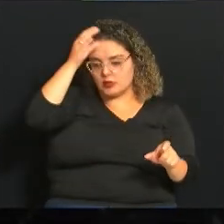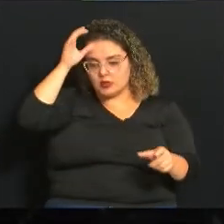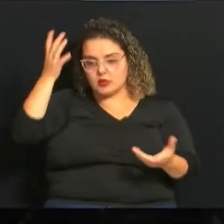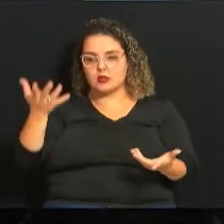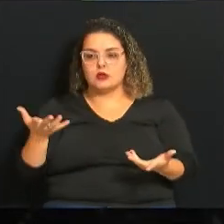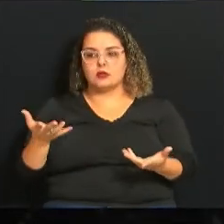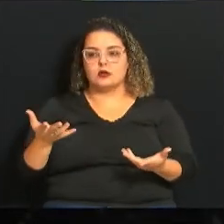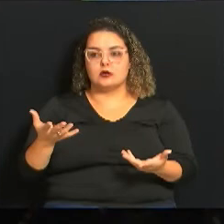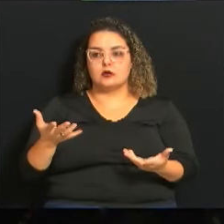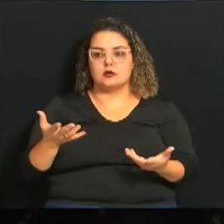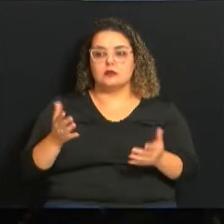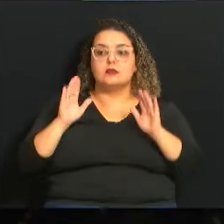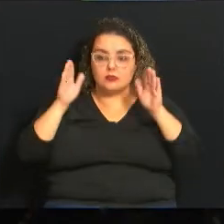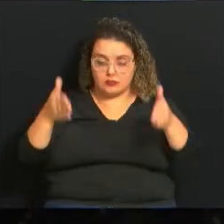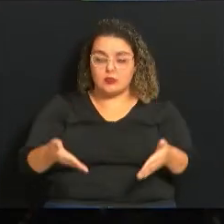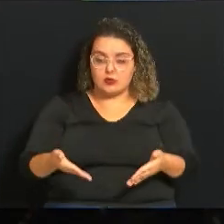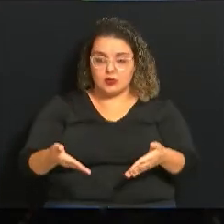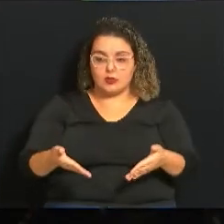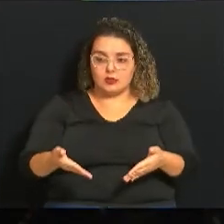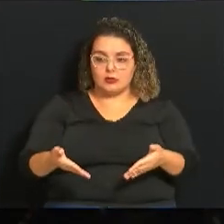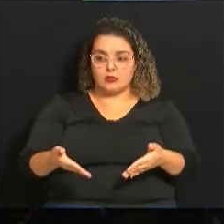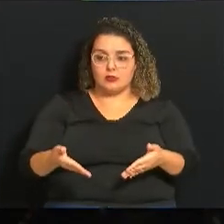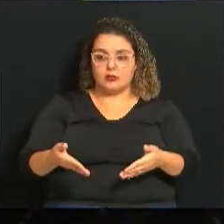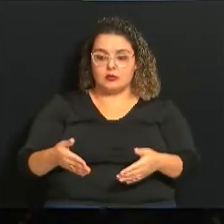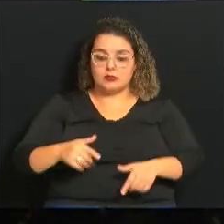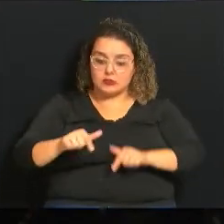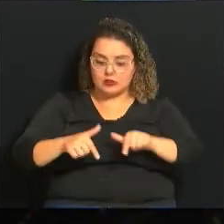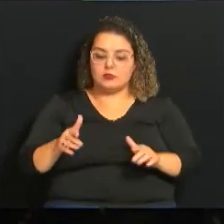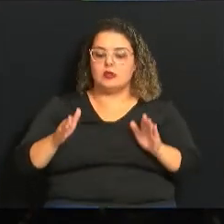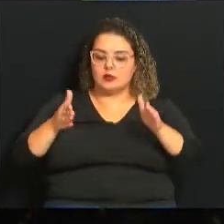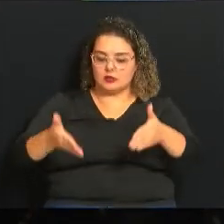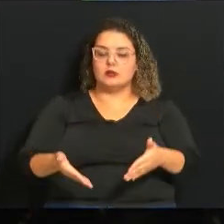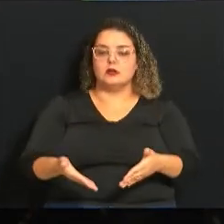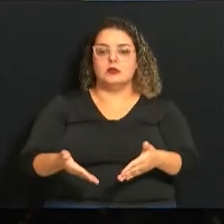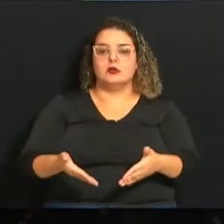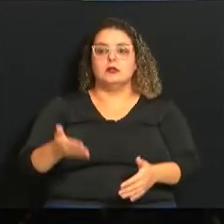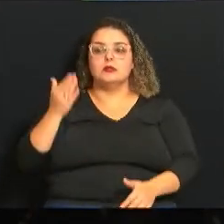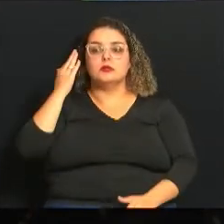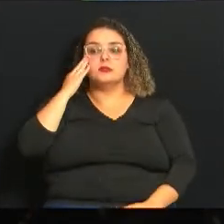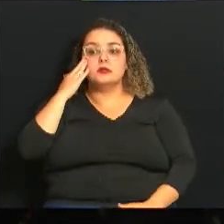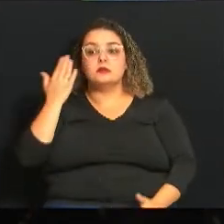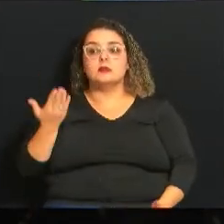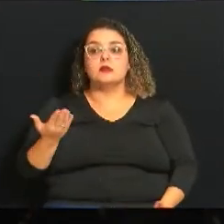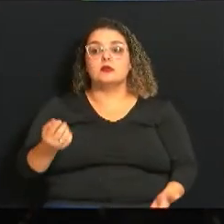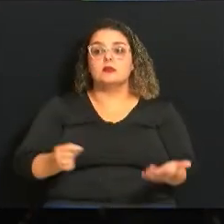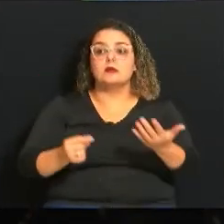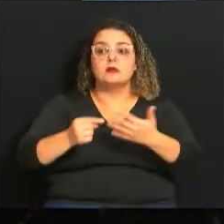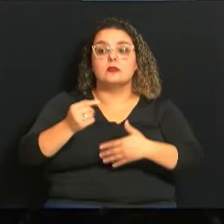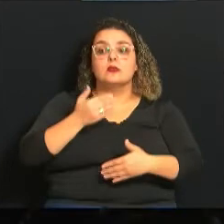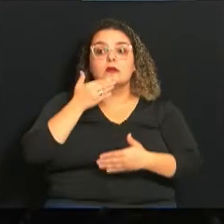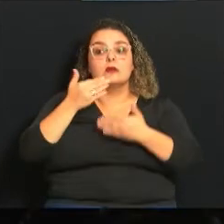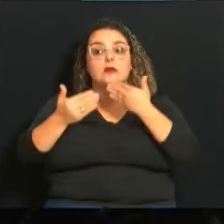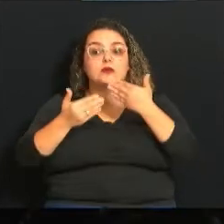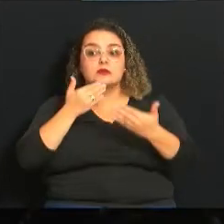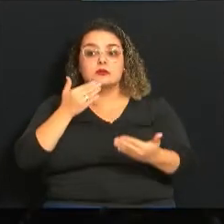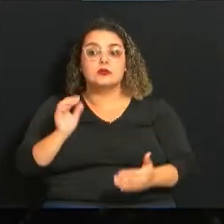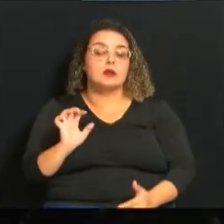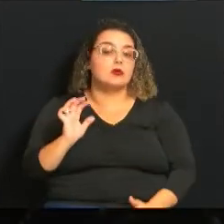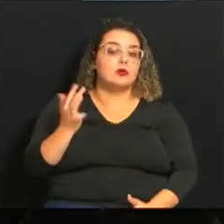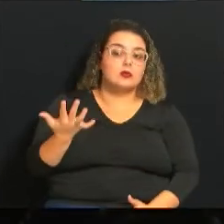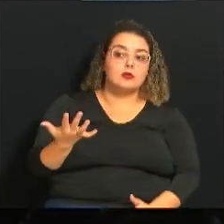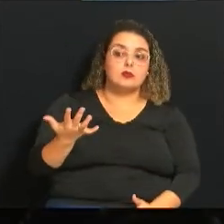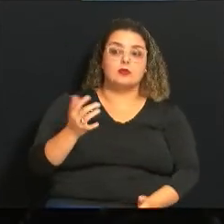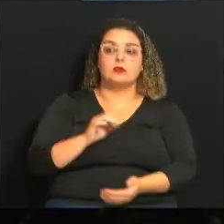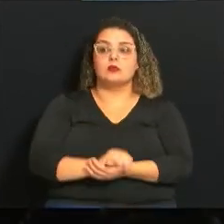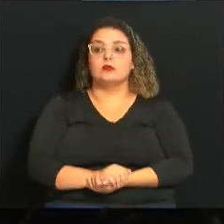que focar nisso, investir nisso. E também saber quais são as demandas que estão surgindo, o que